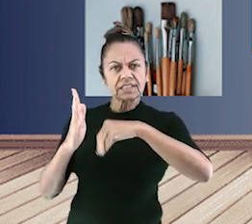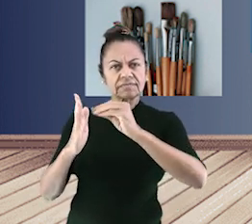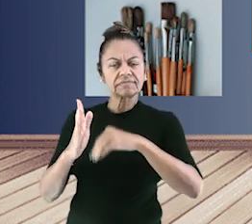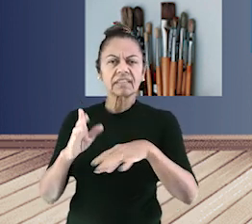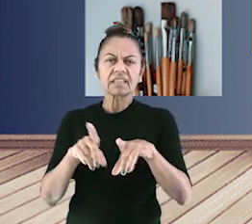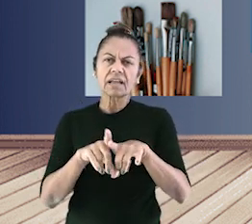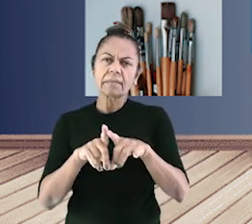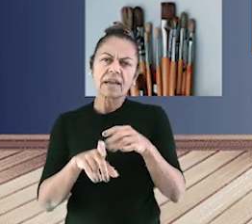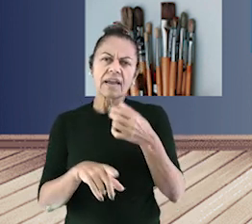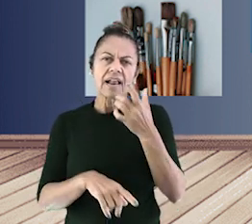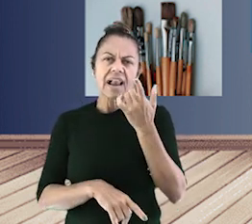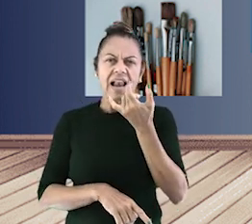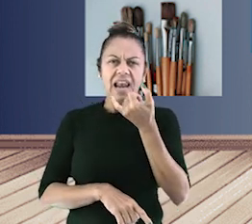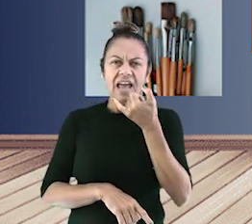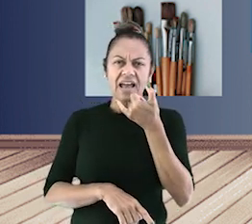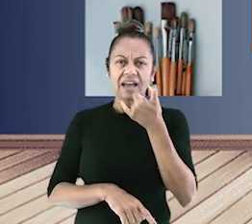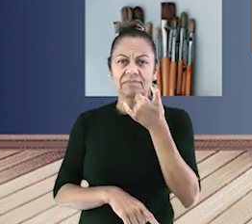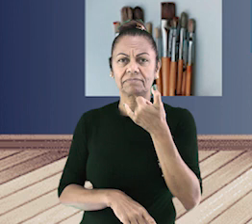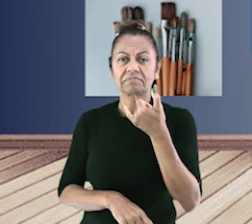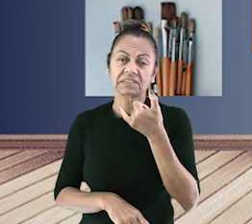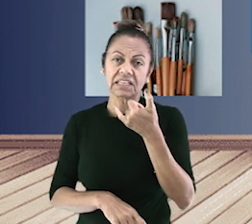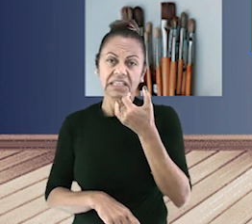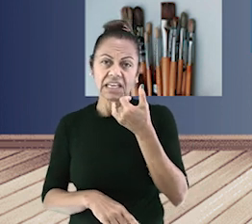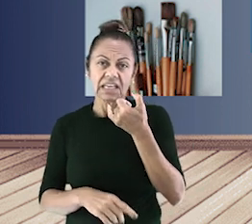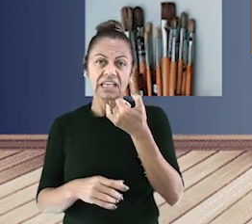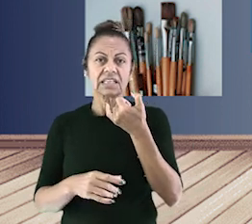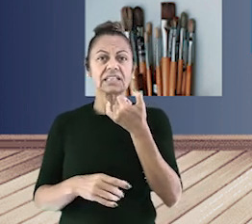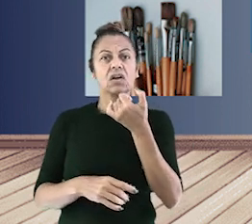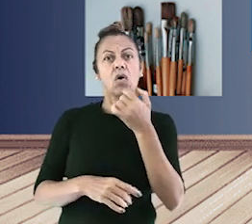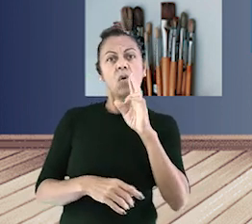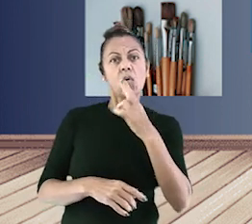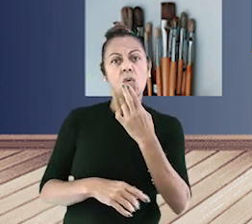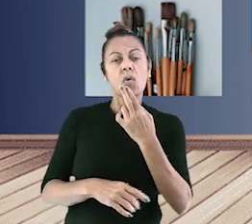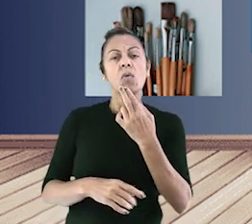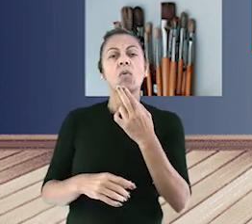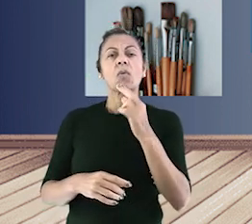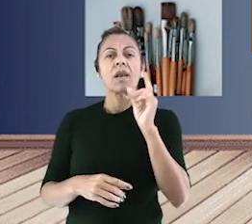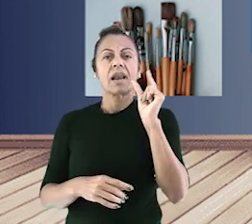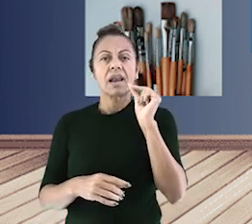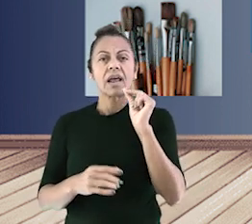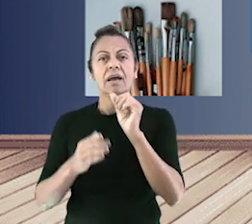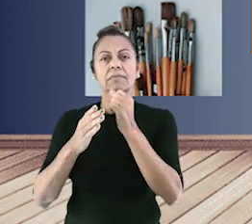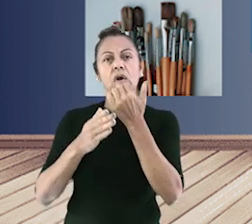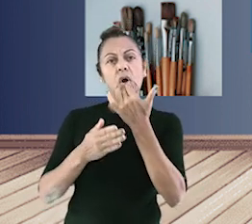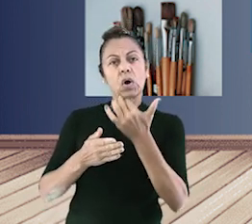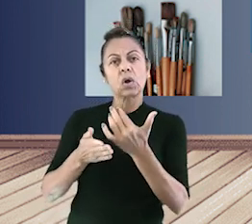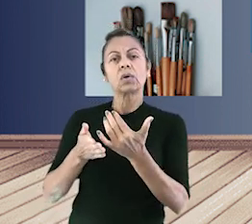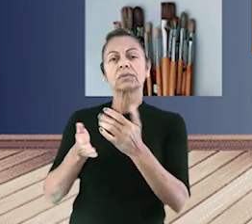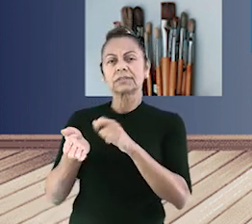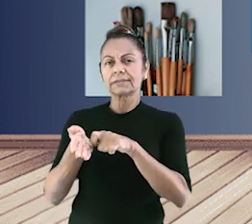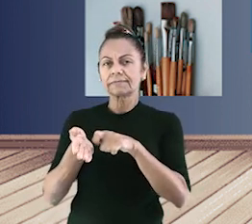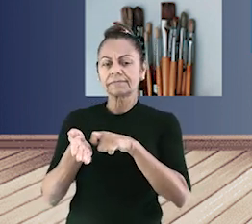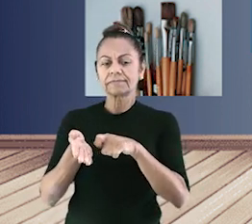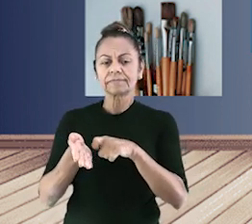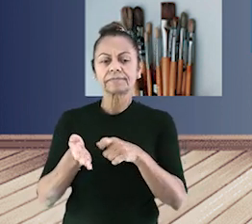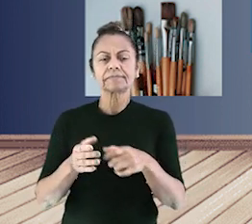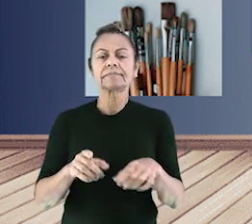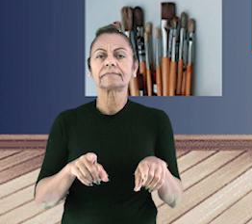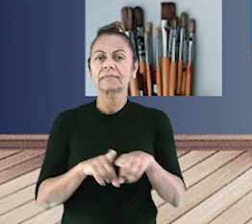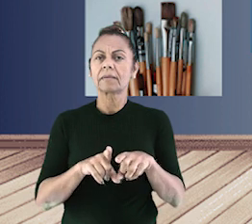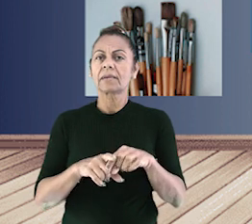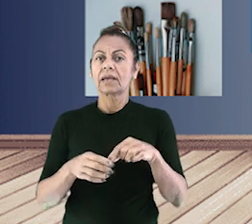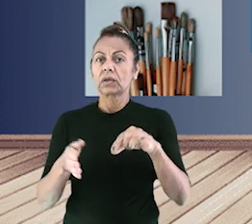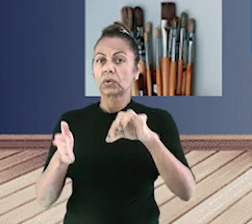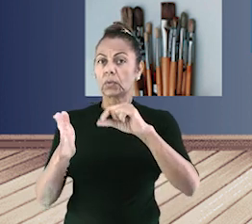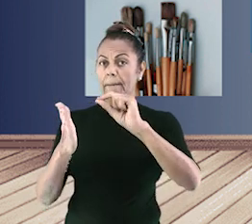ou canetinha hidrocor. Importante é deixar bem colorido. Vamos precisar também do pincel para pintar com